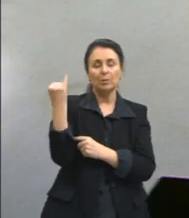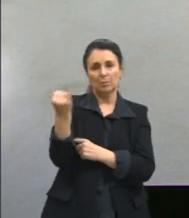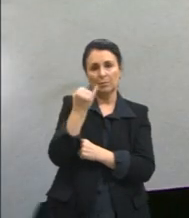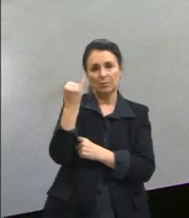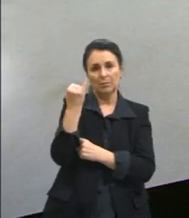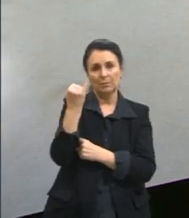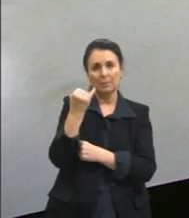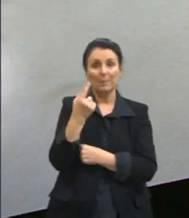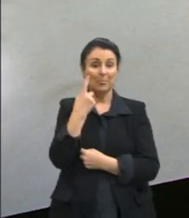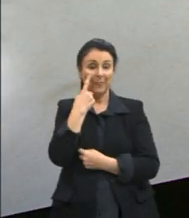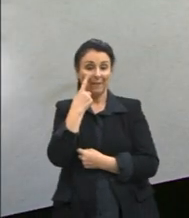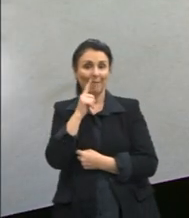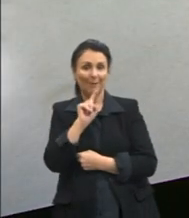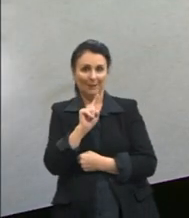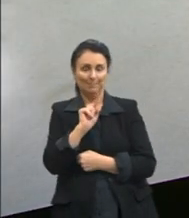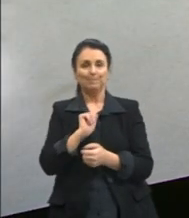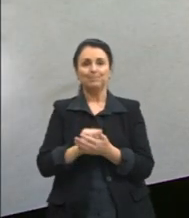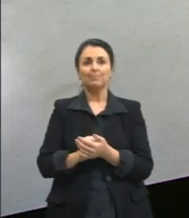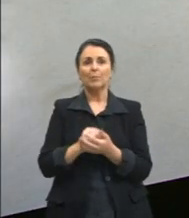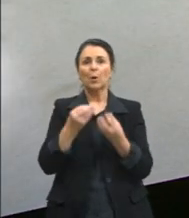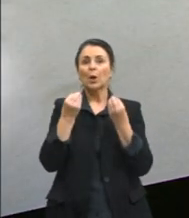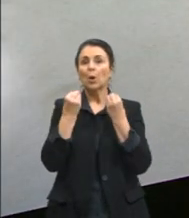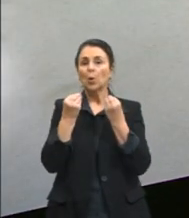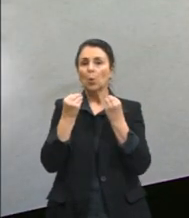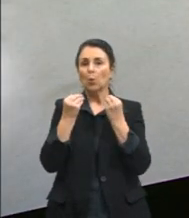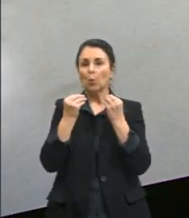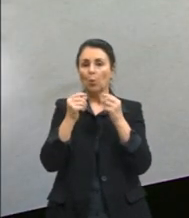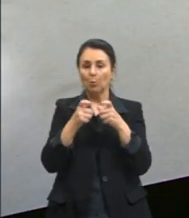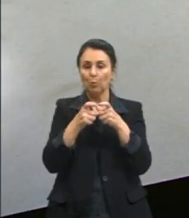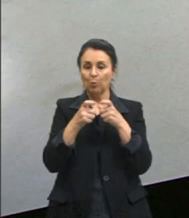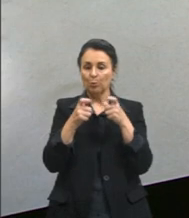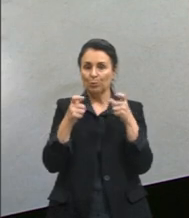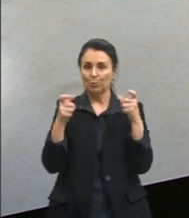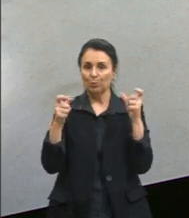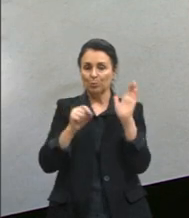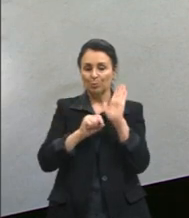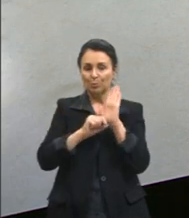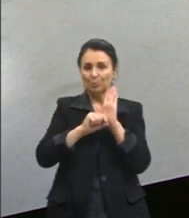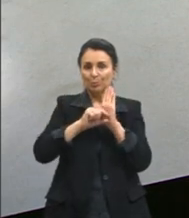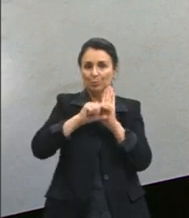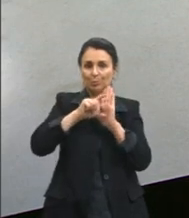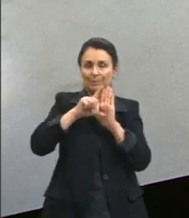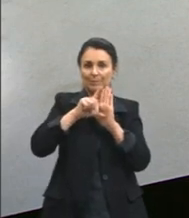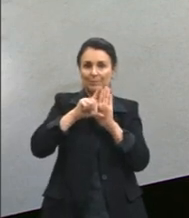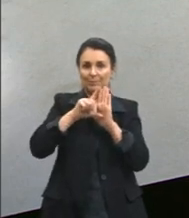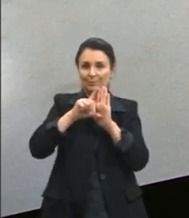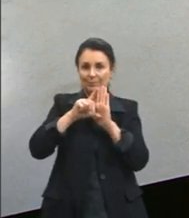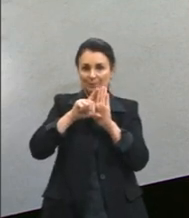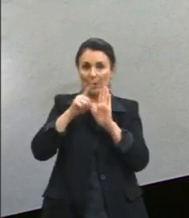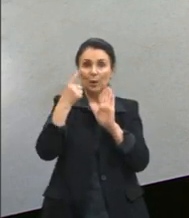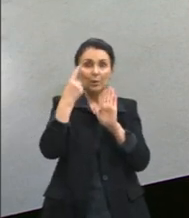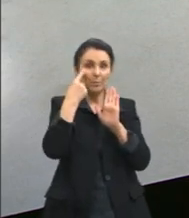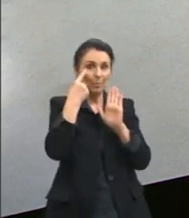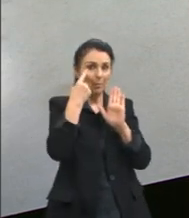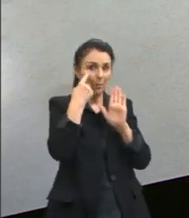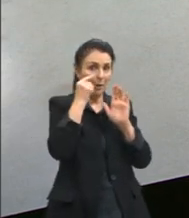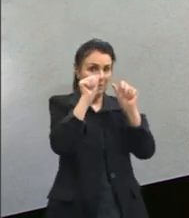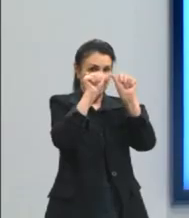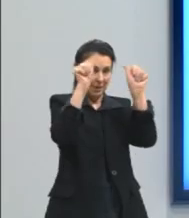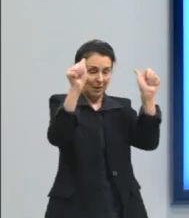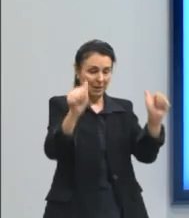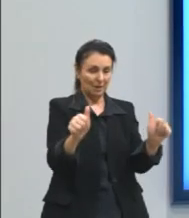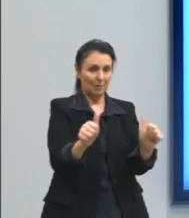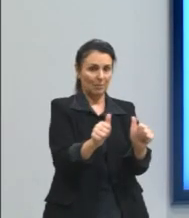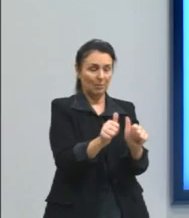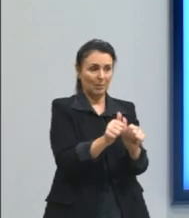então, olha como cresceu, né? Então, esses fatos aqui são bem gritantes, né?